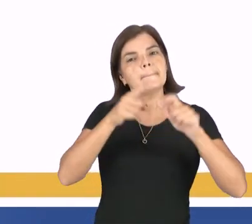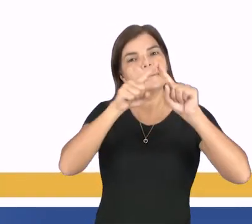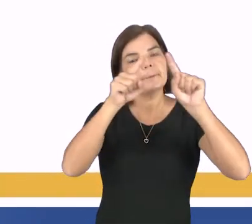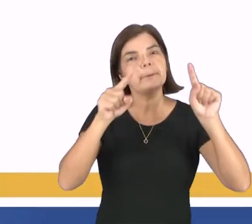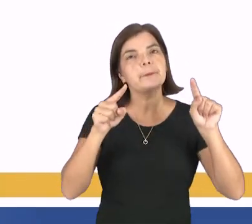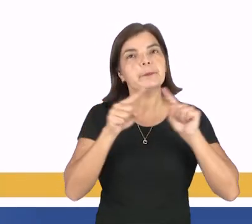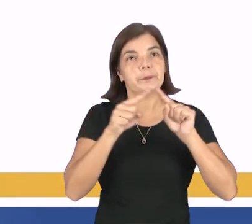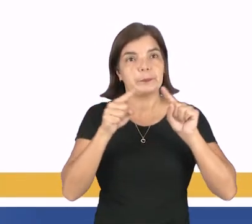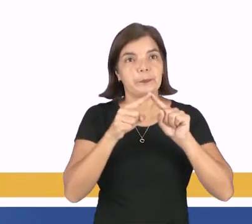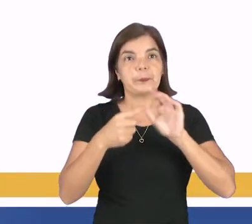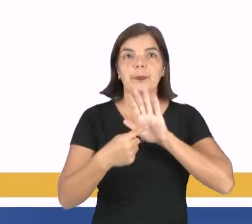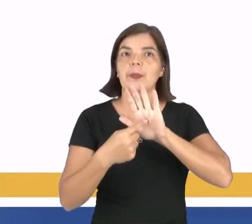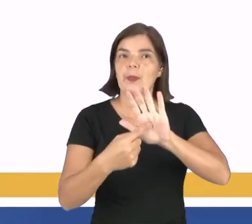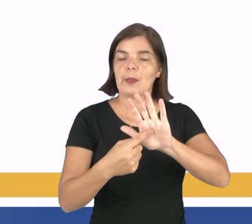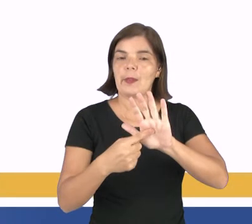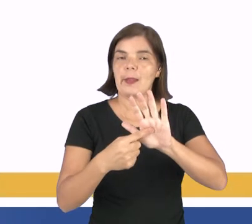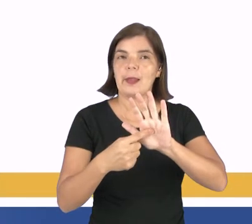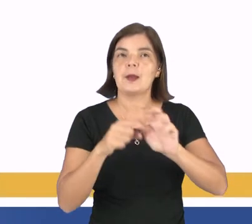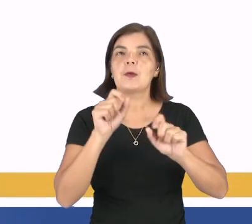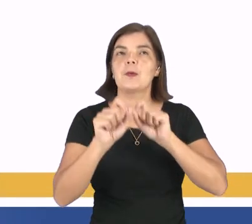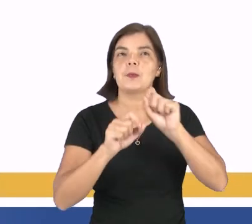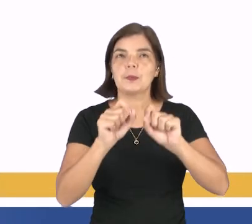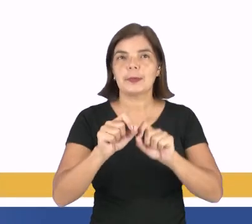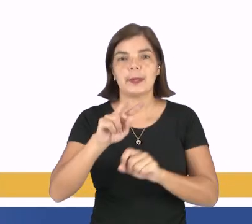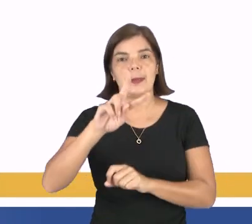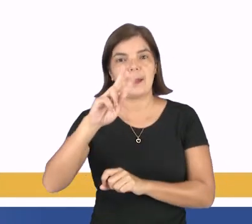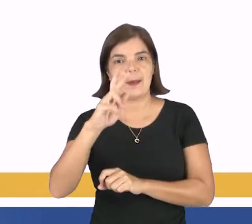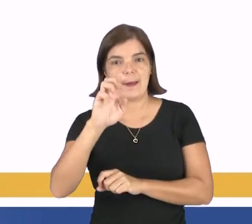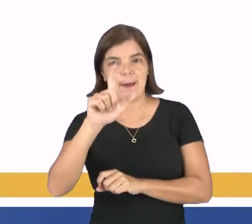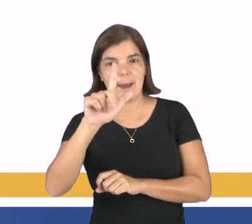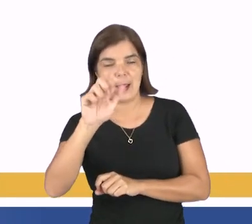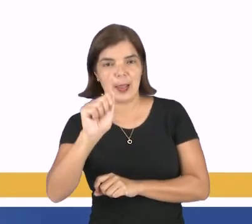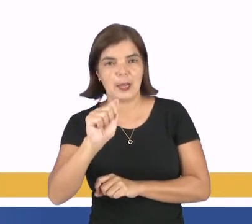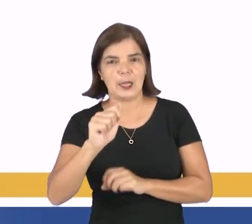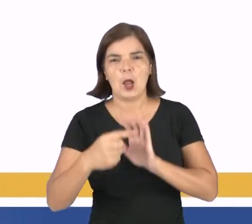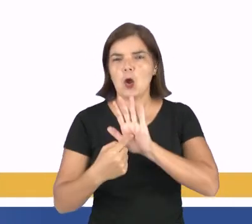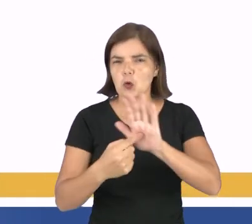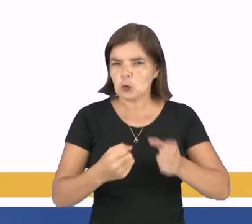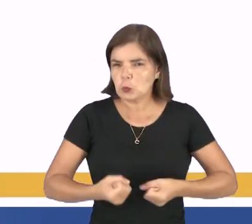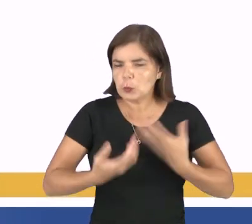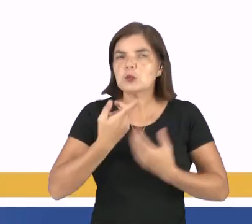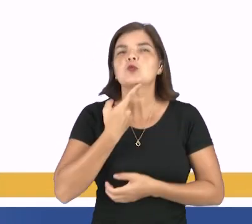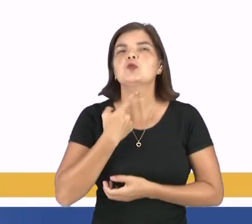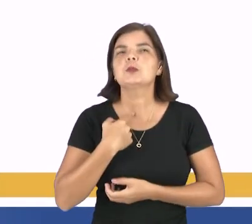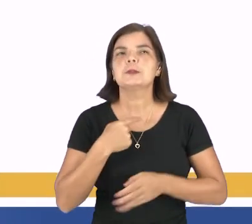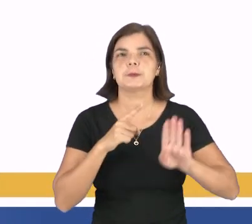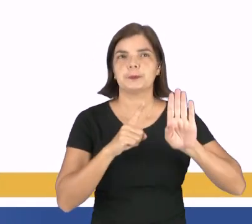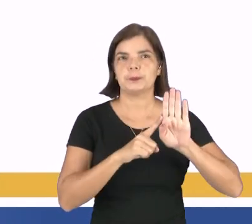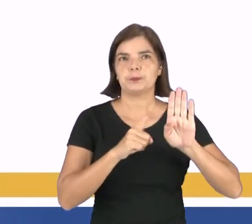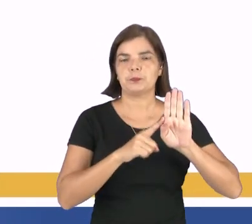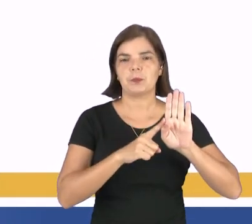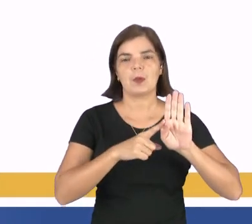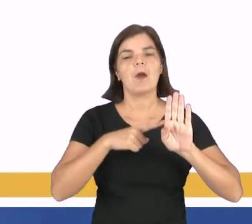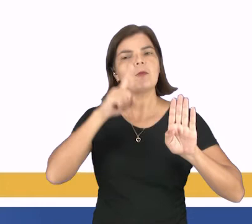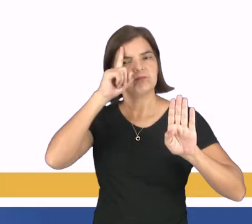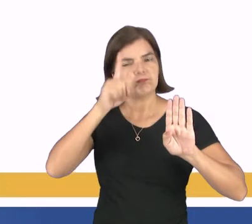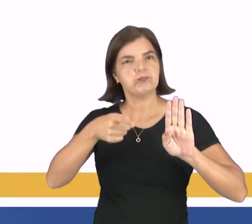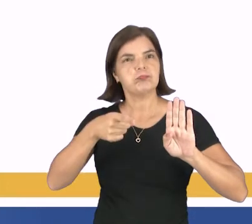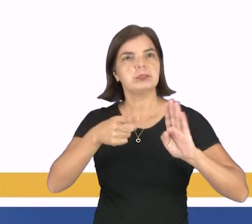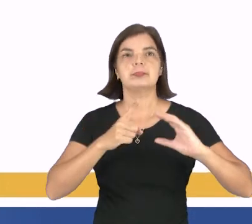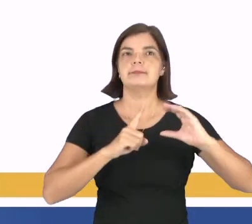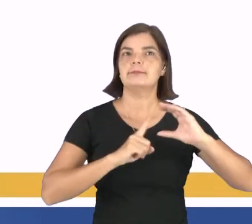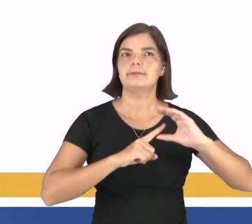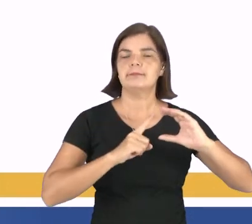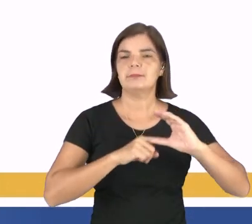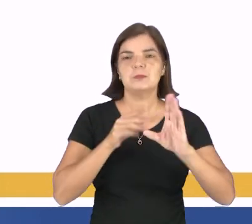tira, indica que Helga, letra A, expressou um desejo, letra B, deu uma ordem, letra